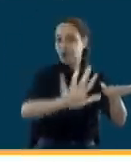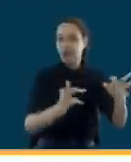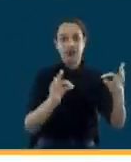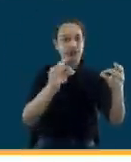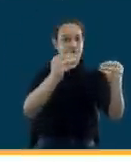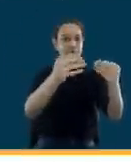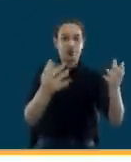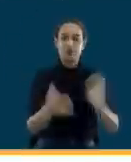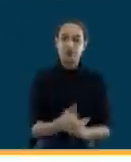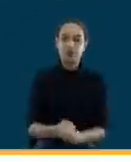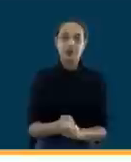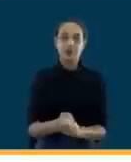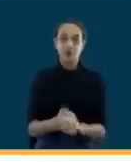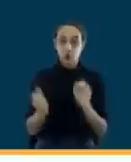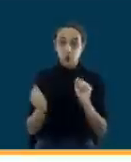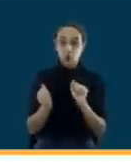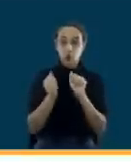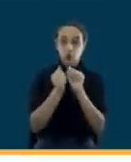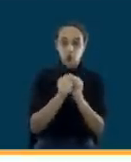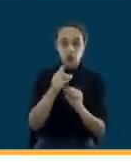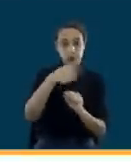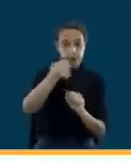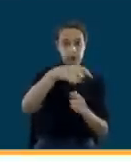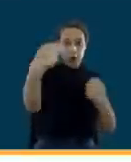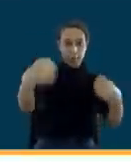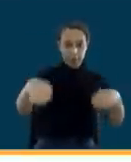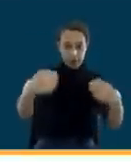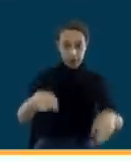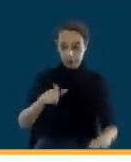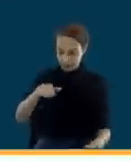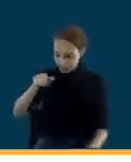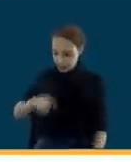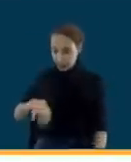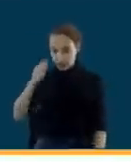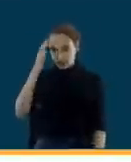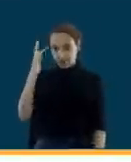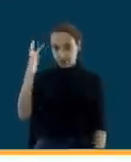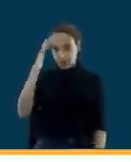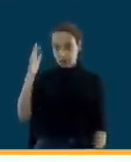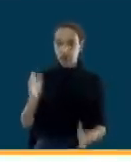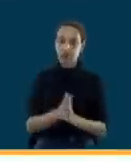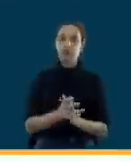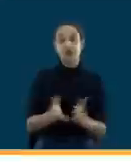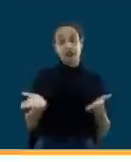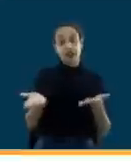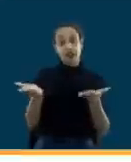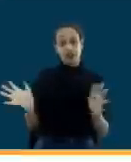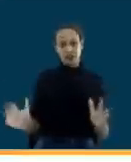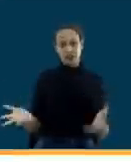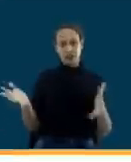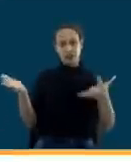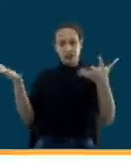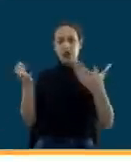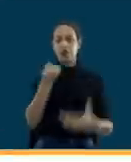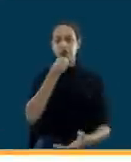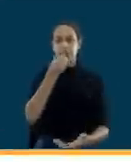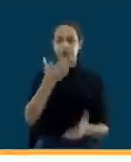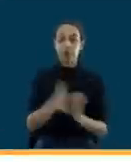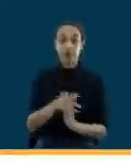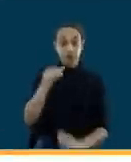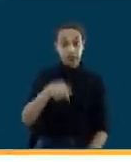quem ela foi pensada, né? Essas louvações, elas têm esse significado também, que aqui em São Paulo se chama